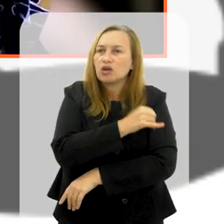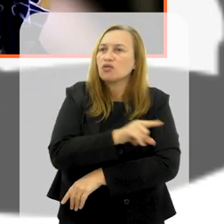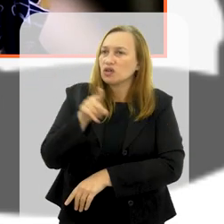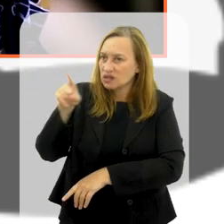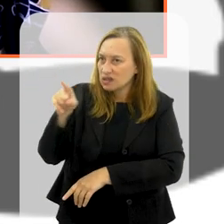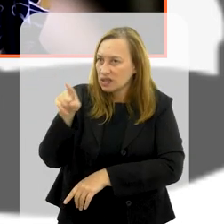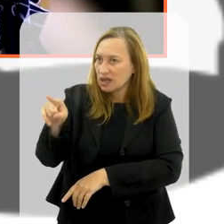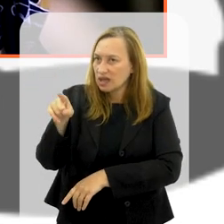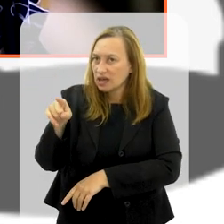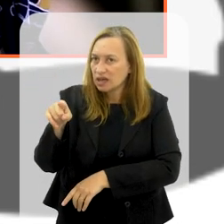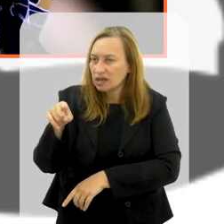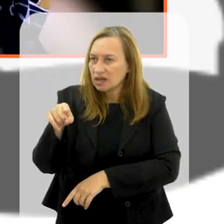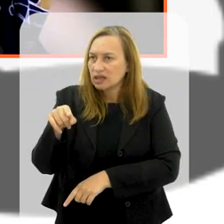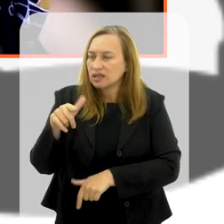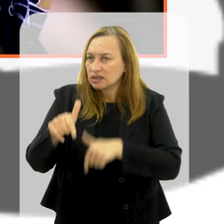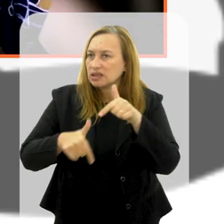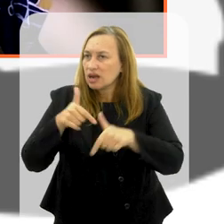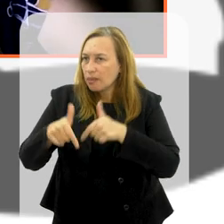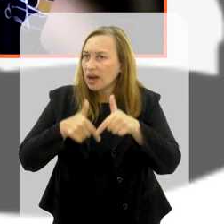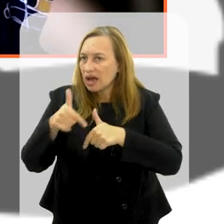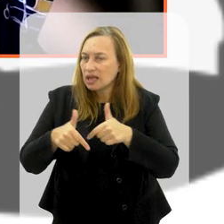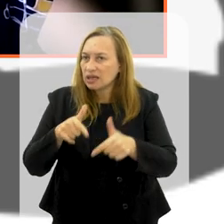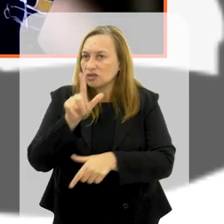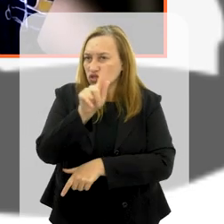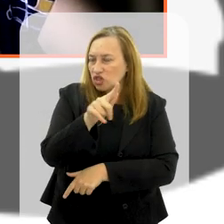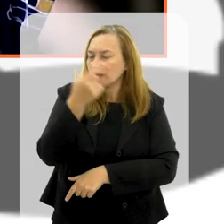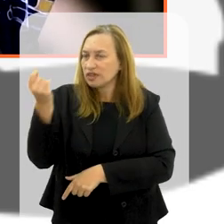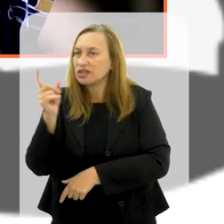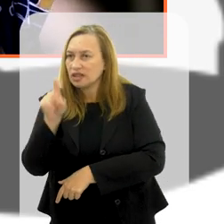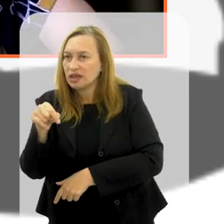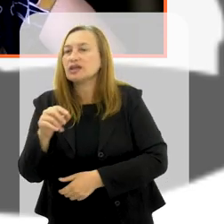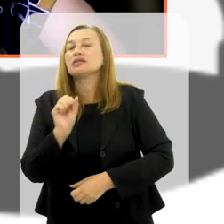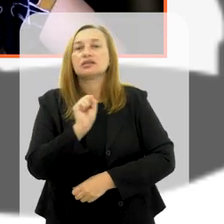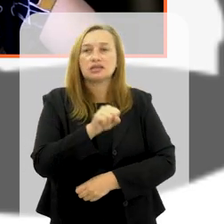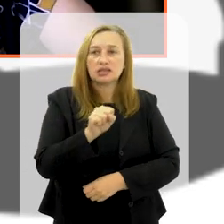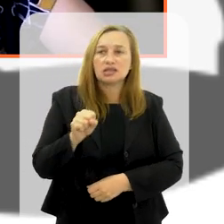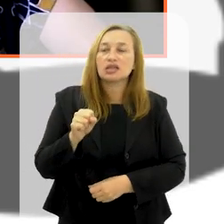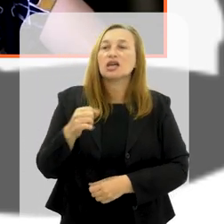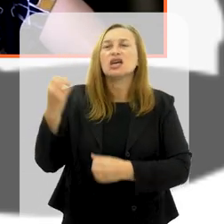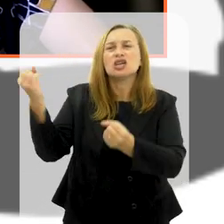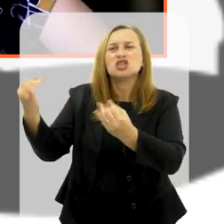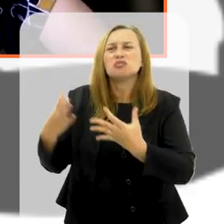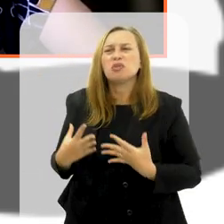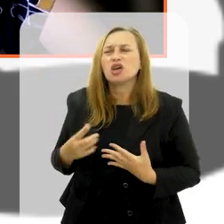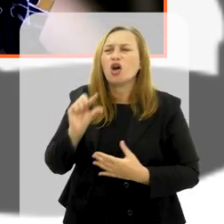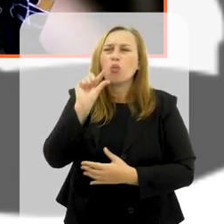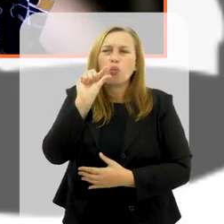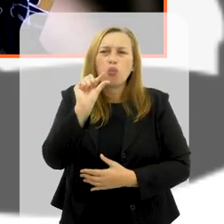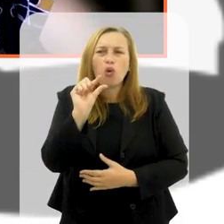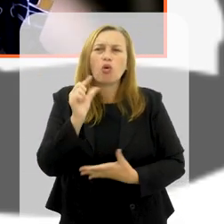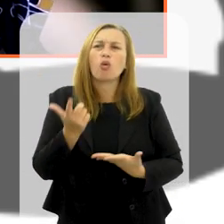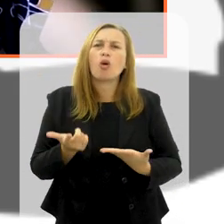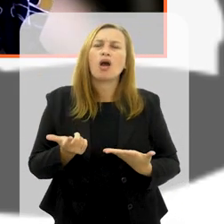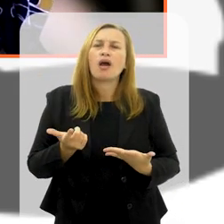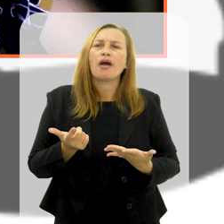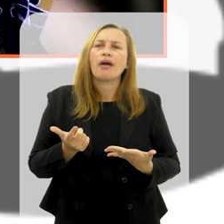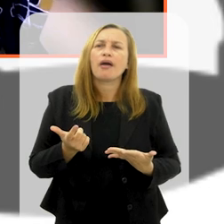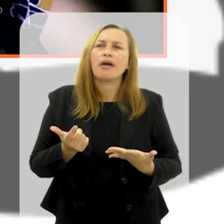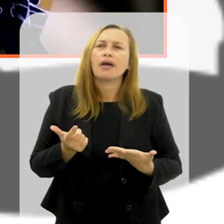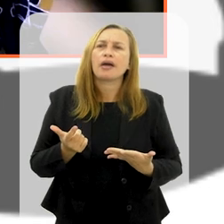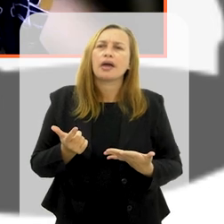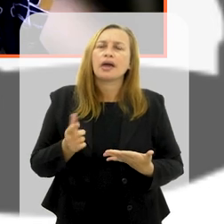você está. Pesquisa sobre o G20, né? Isso. Conta para gente um pouco